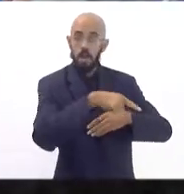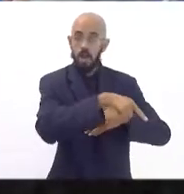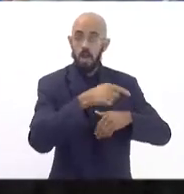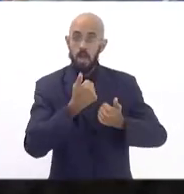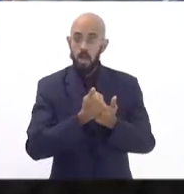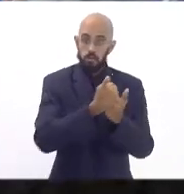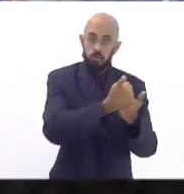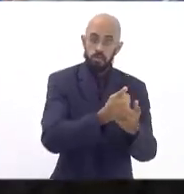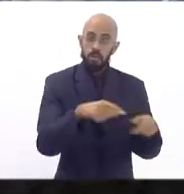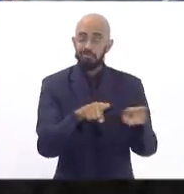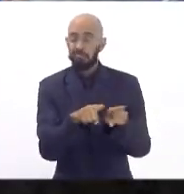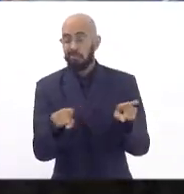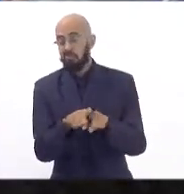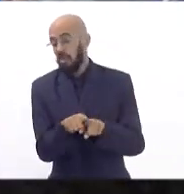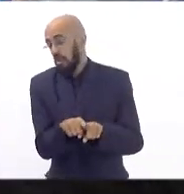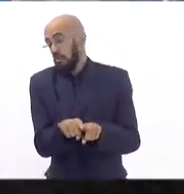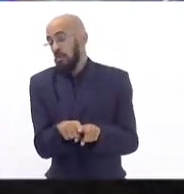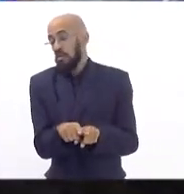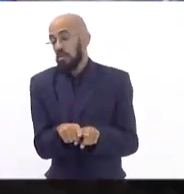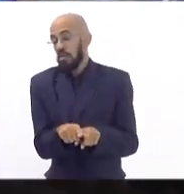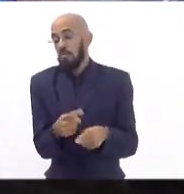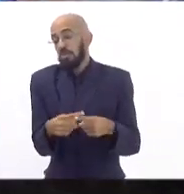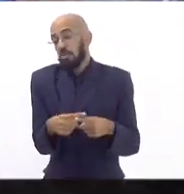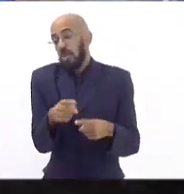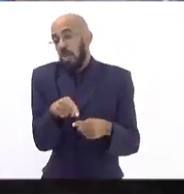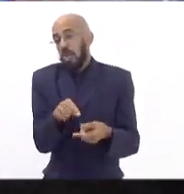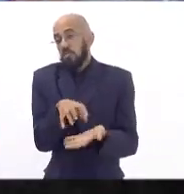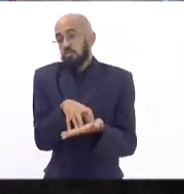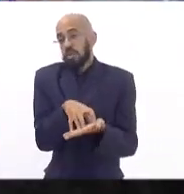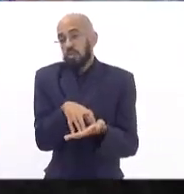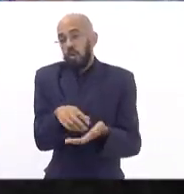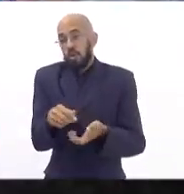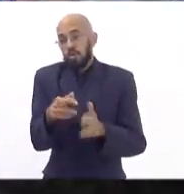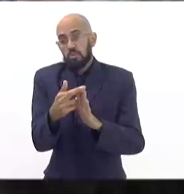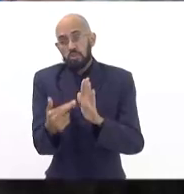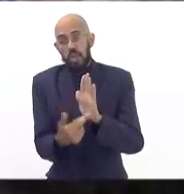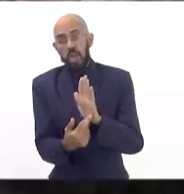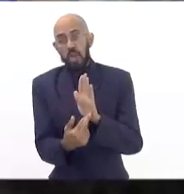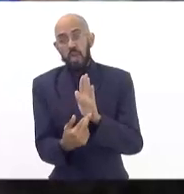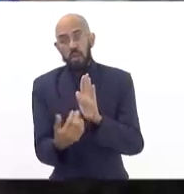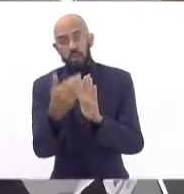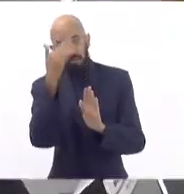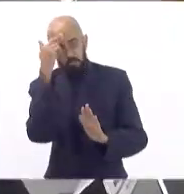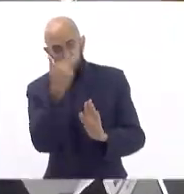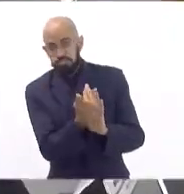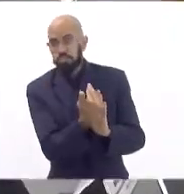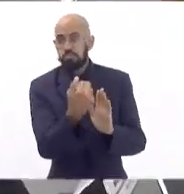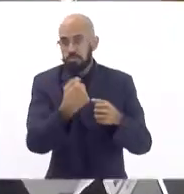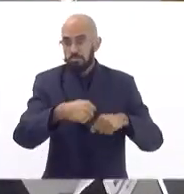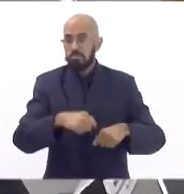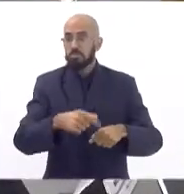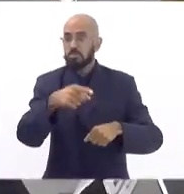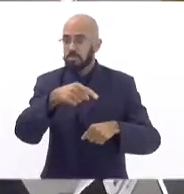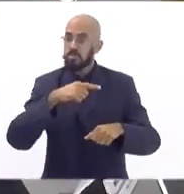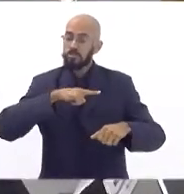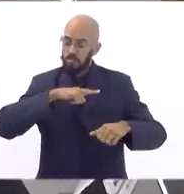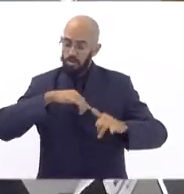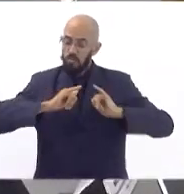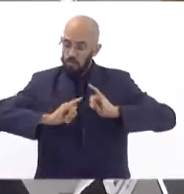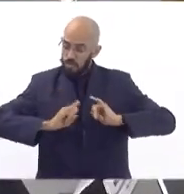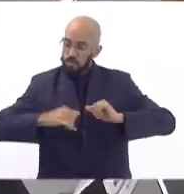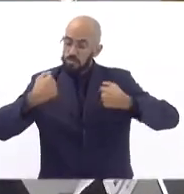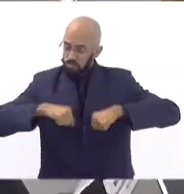auxiliar também auxiliar porque uma agência reguladora auxiliar os órgãos de segurança foi informações que vocês deveriam ter